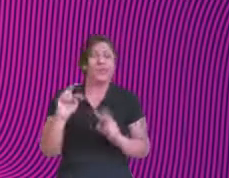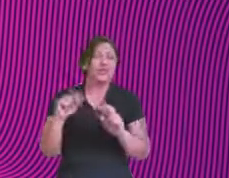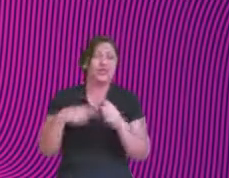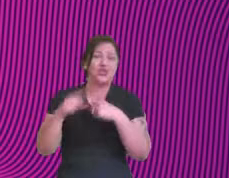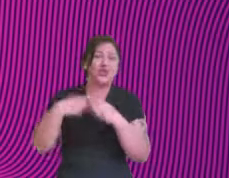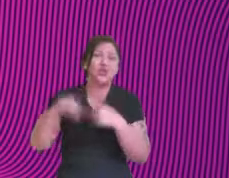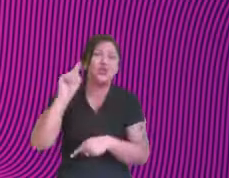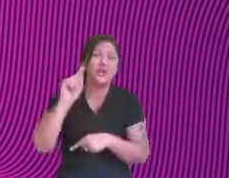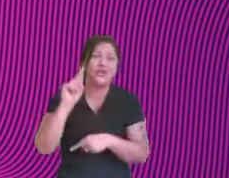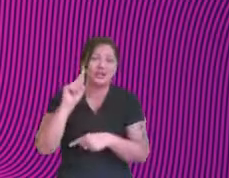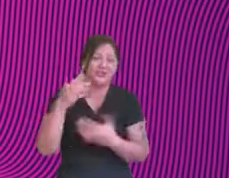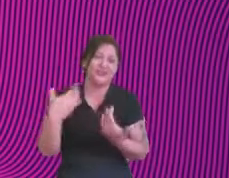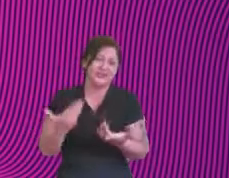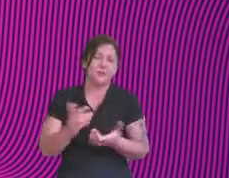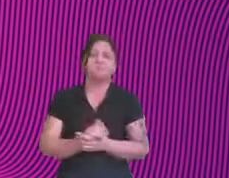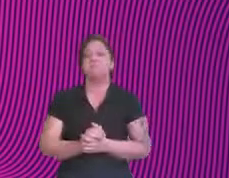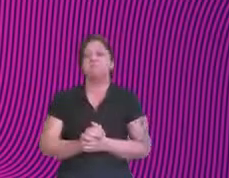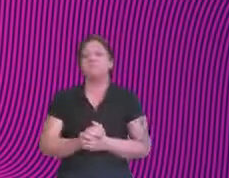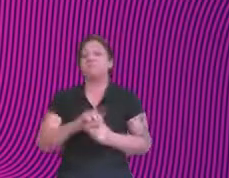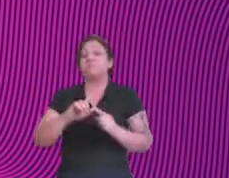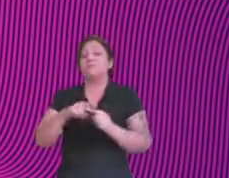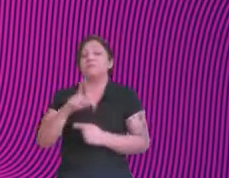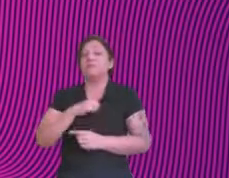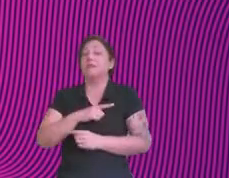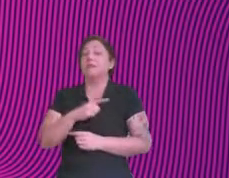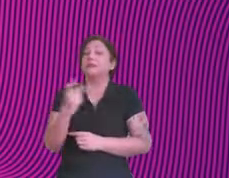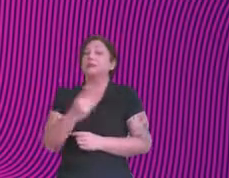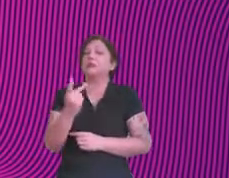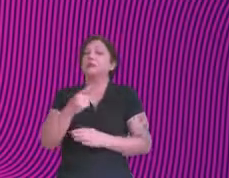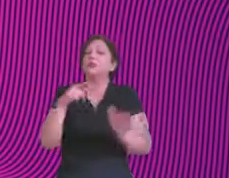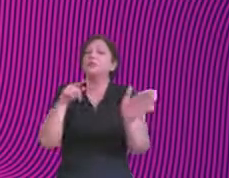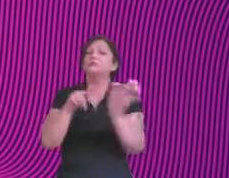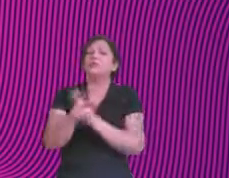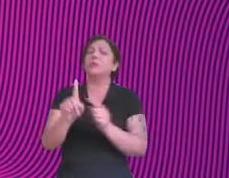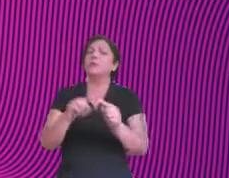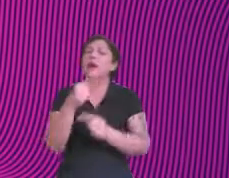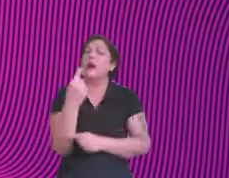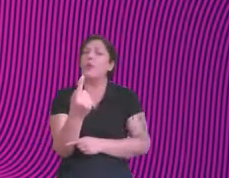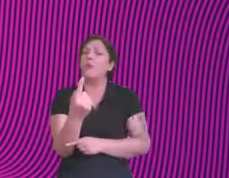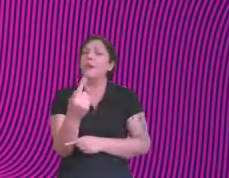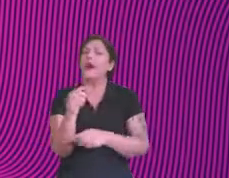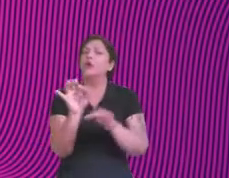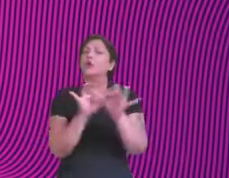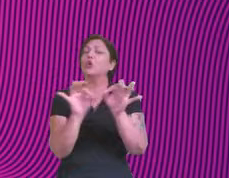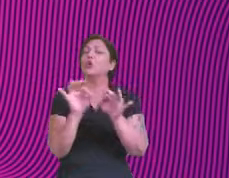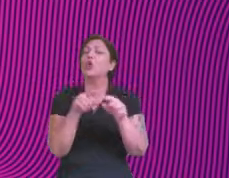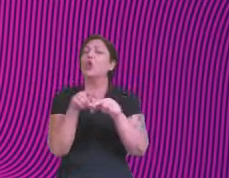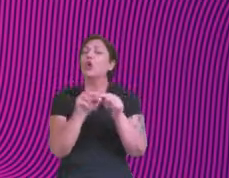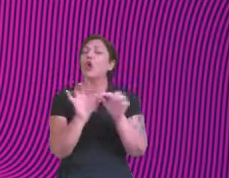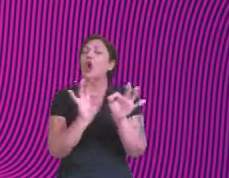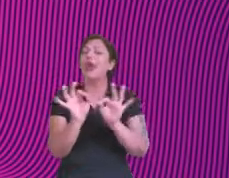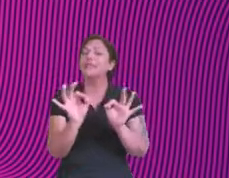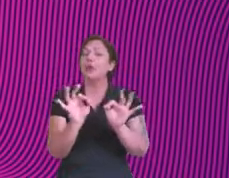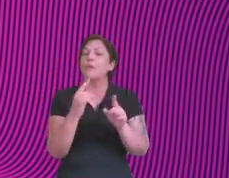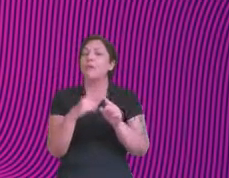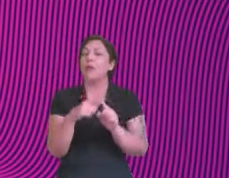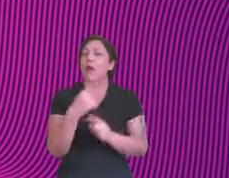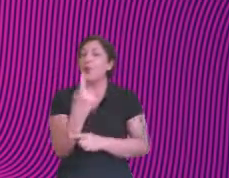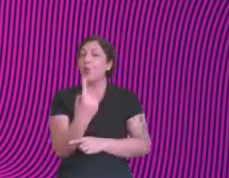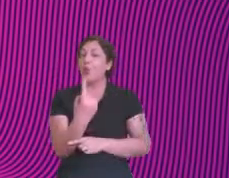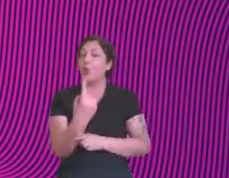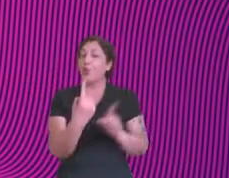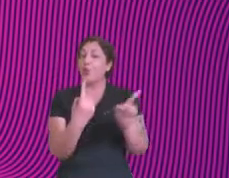é só uma correção, né, que o doutor Ricardo Rodrigues lembrou bem aí, que o PIPAC não tem hipertermia, é só